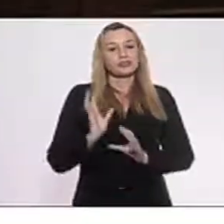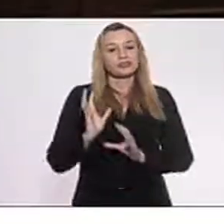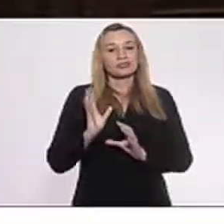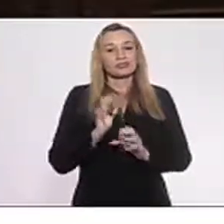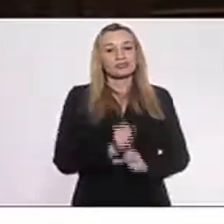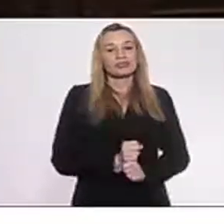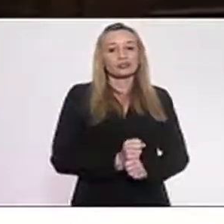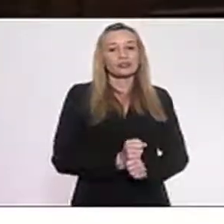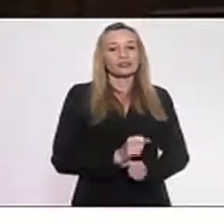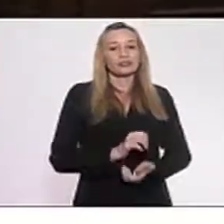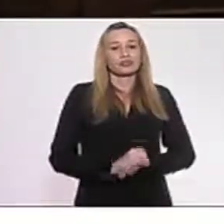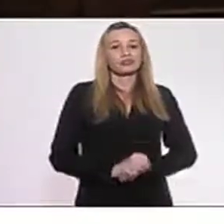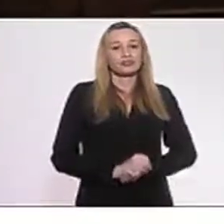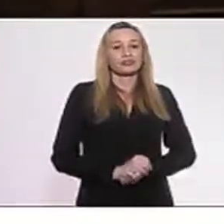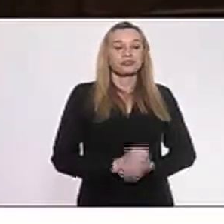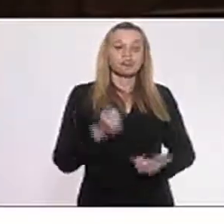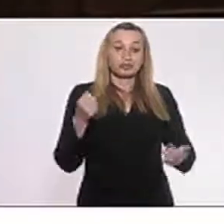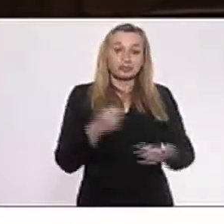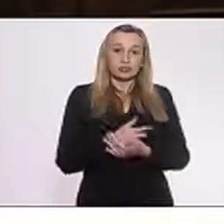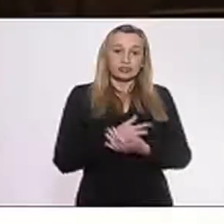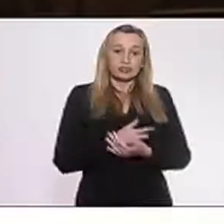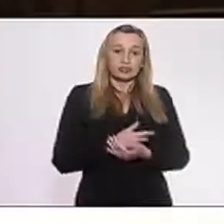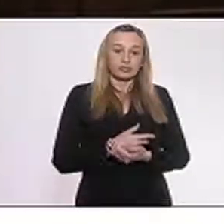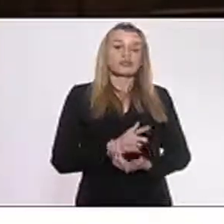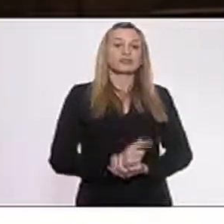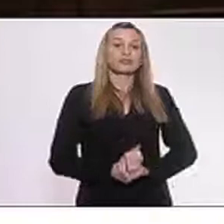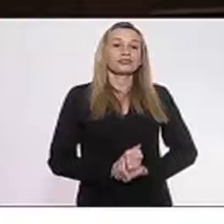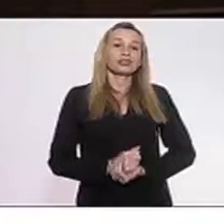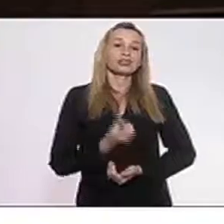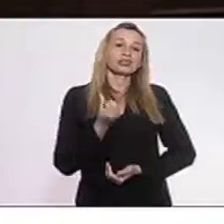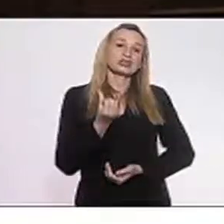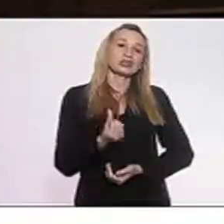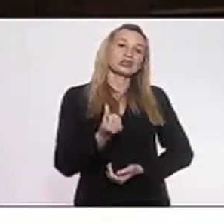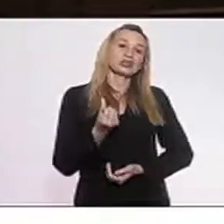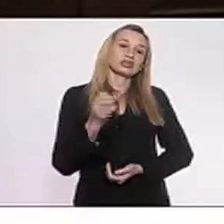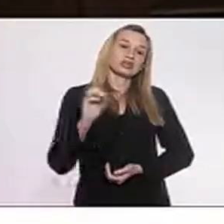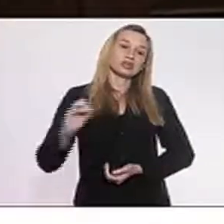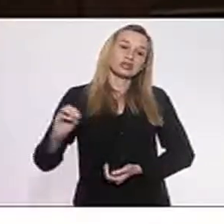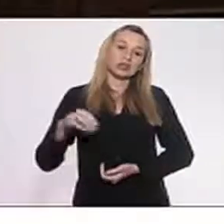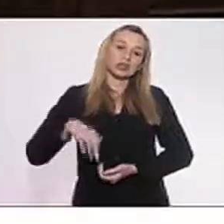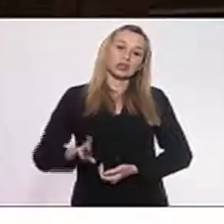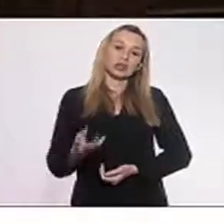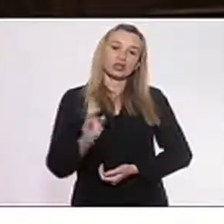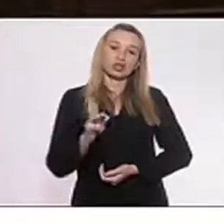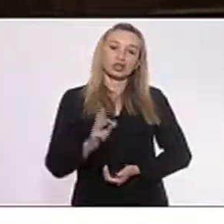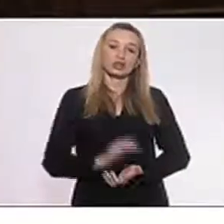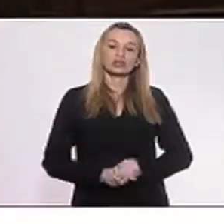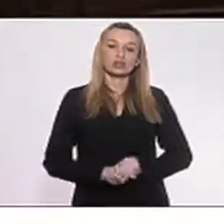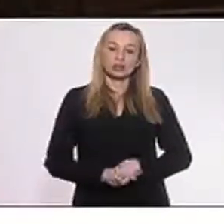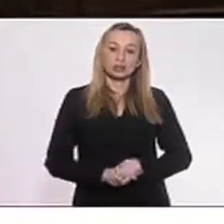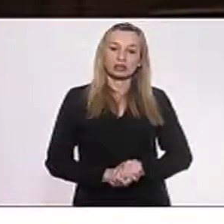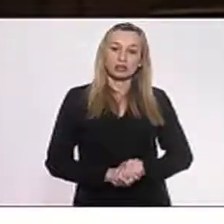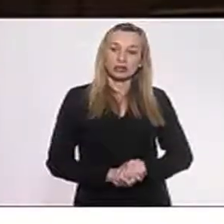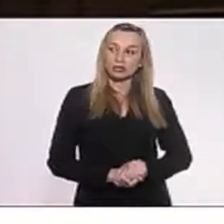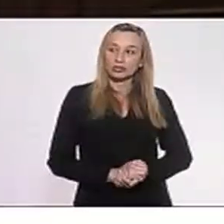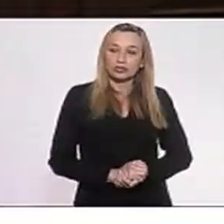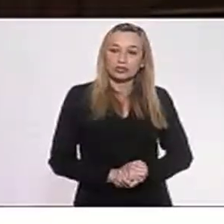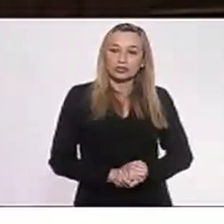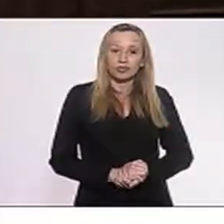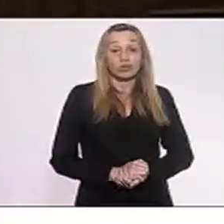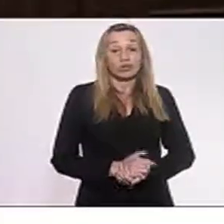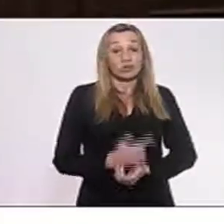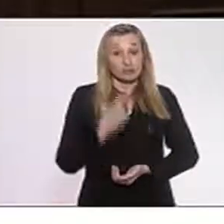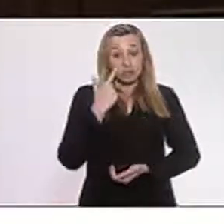FAPERJ acumulou restos a pagar da ordem de 600 milhões de reais. 600 milhões de reais. Veja,